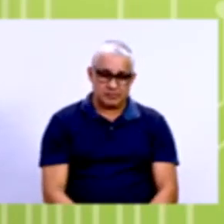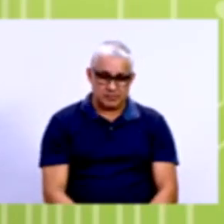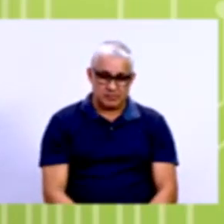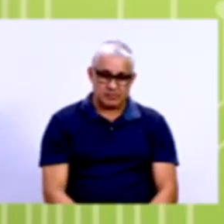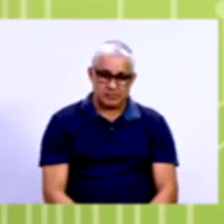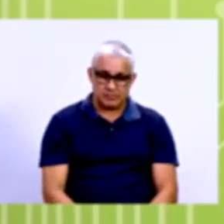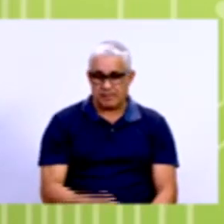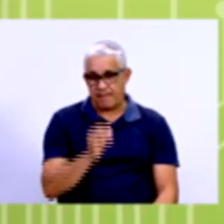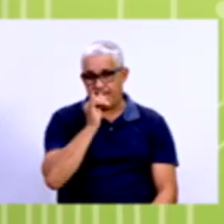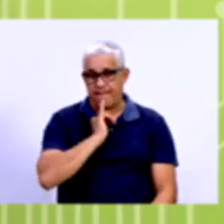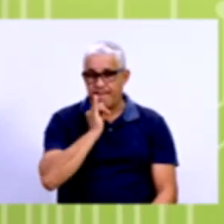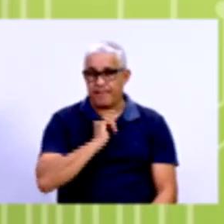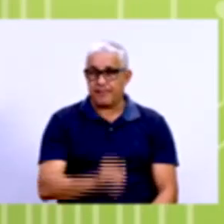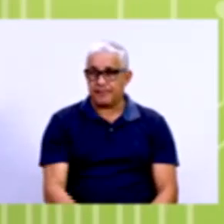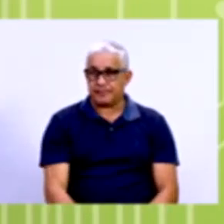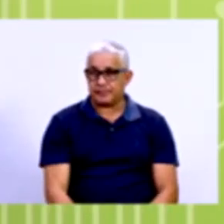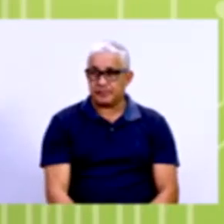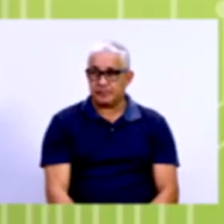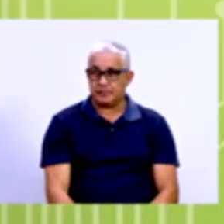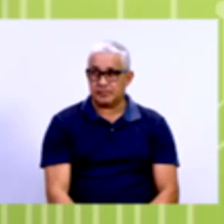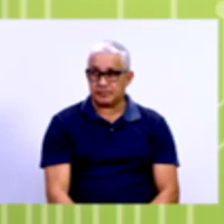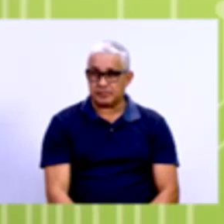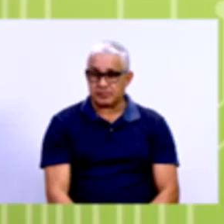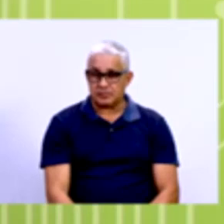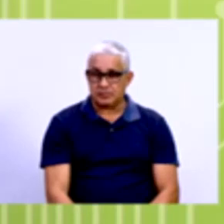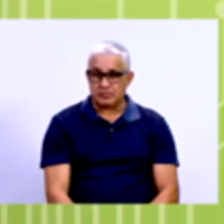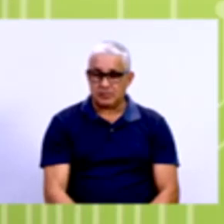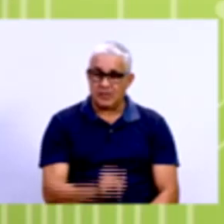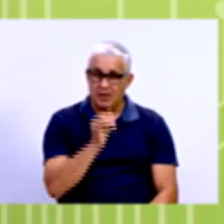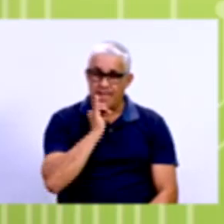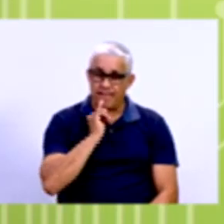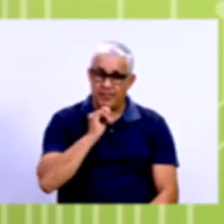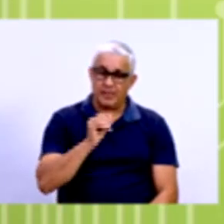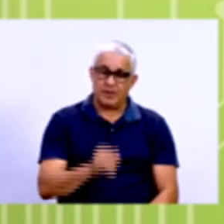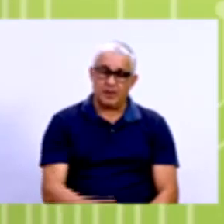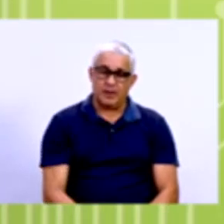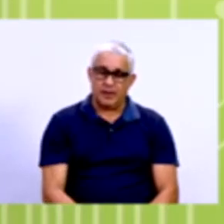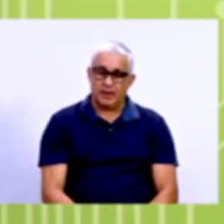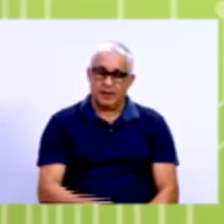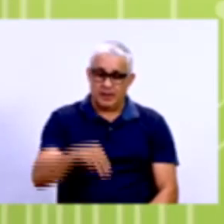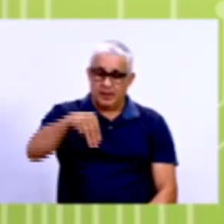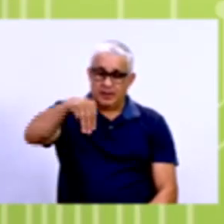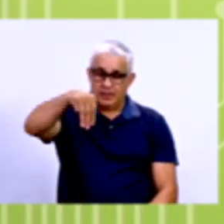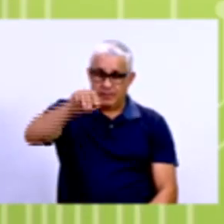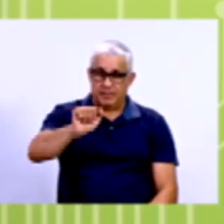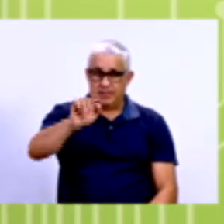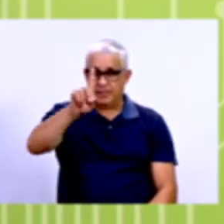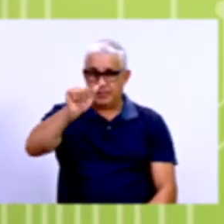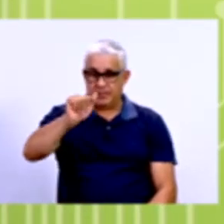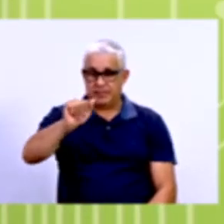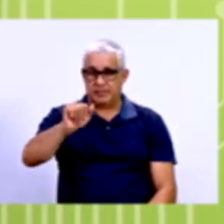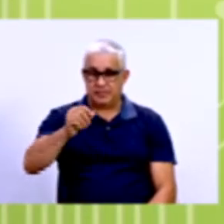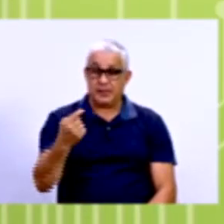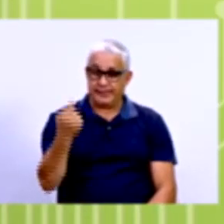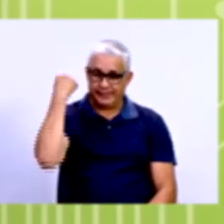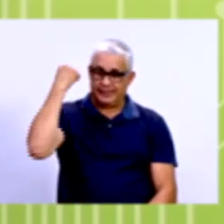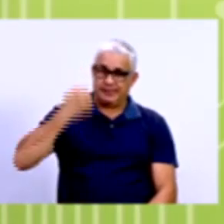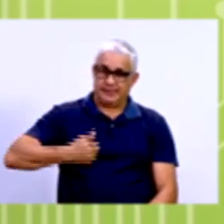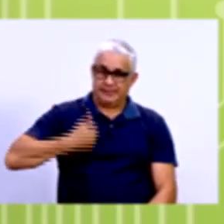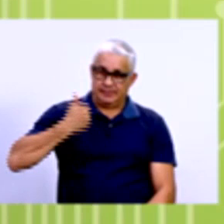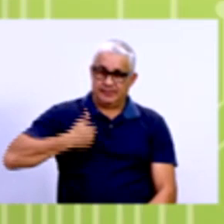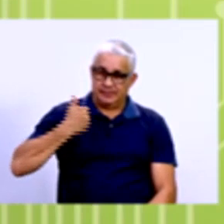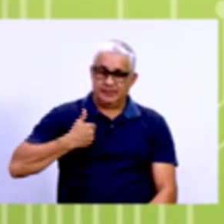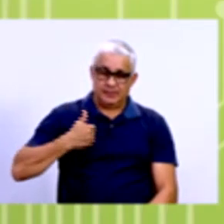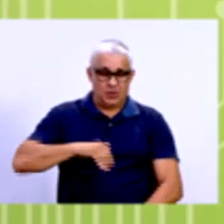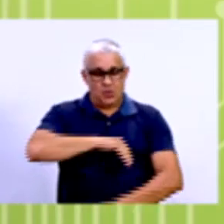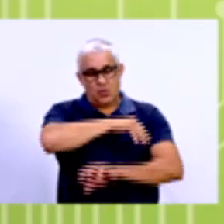vamos supor, como a gente fez nos exemplos da média aritmética, quando a gente tem, por exemplo, a idade, a gente pega todas